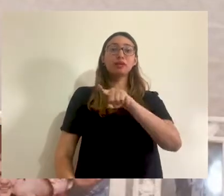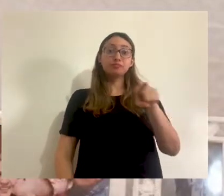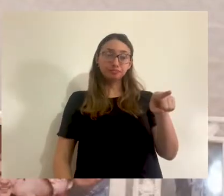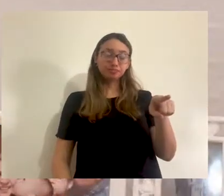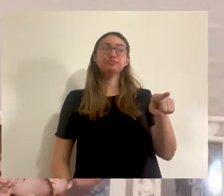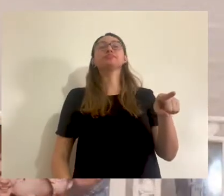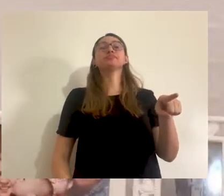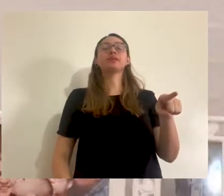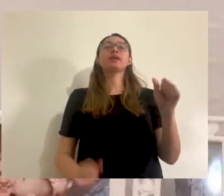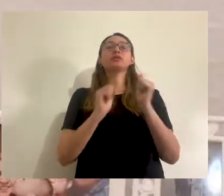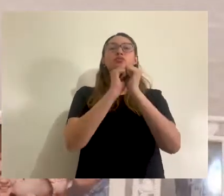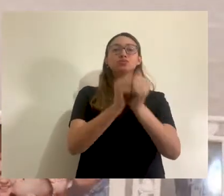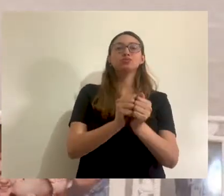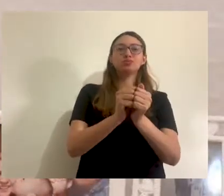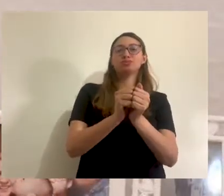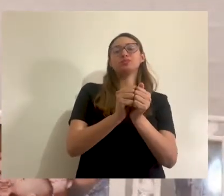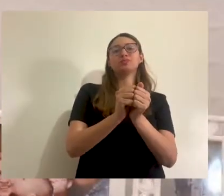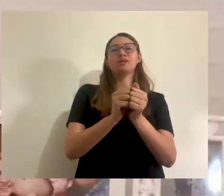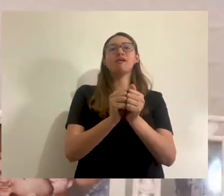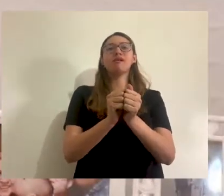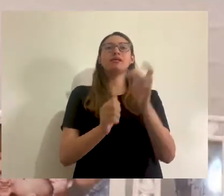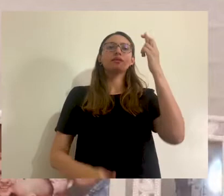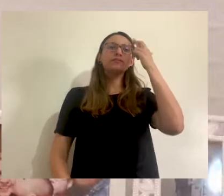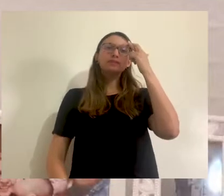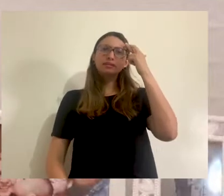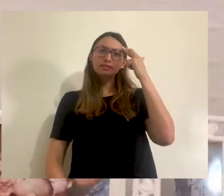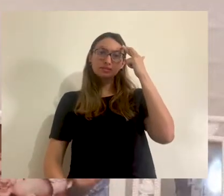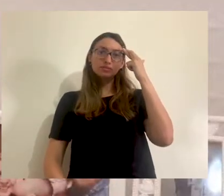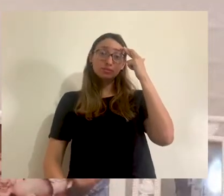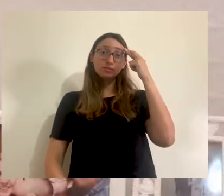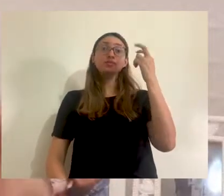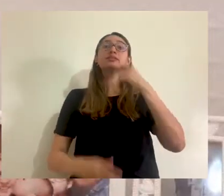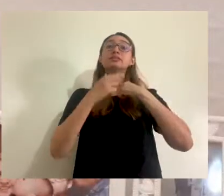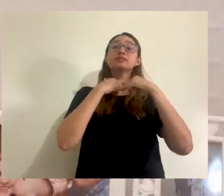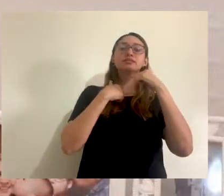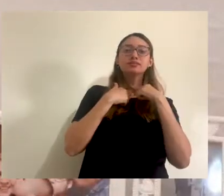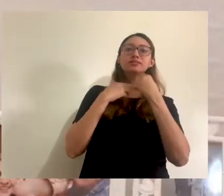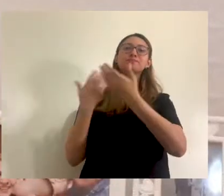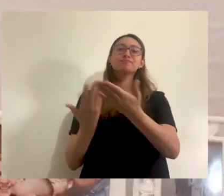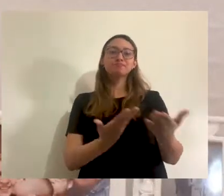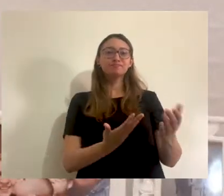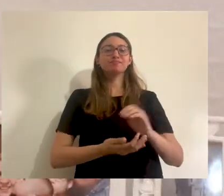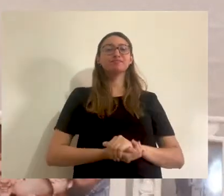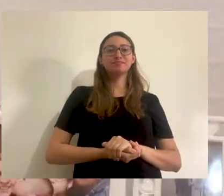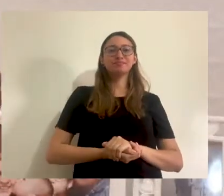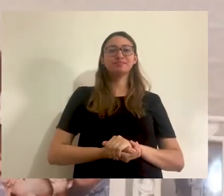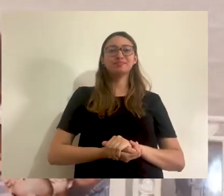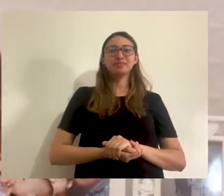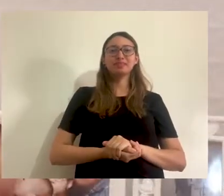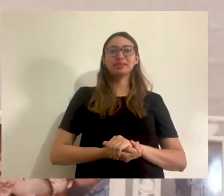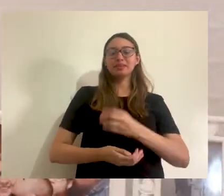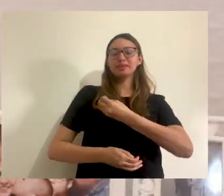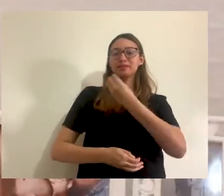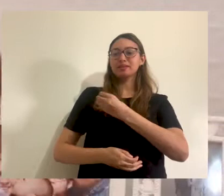está conosco nessas reflexões, nós gostaríamos de desejar que você seja bem-vindo. Você que é de